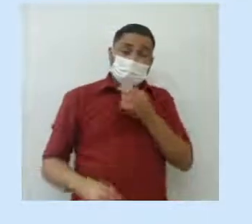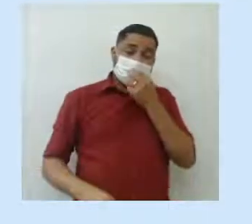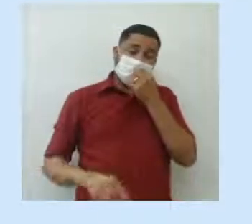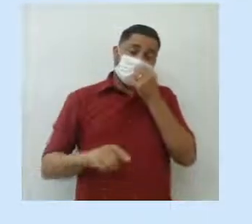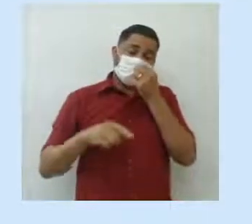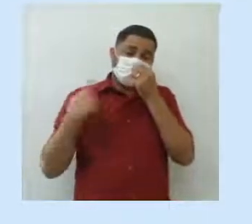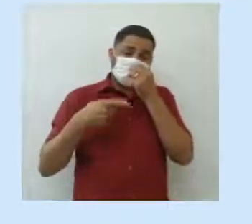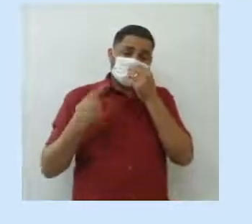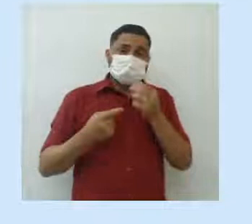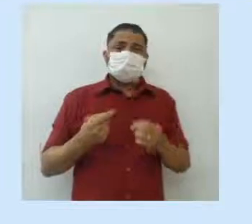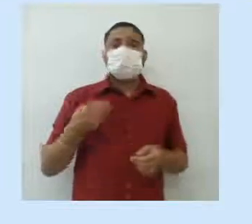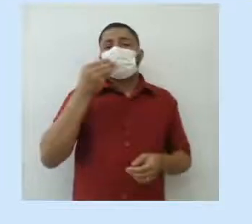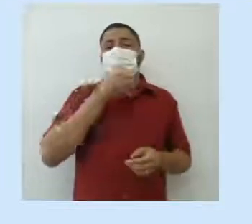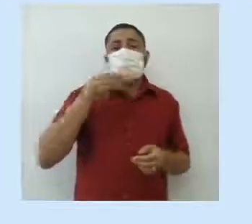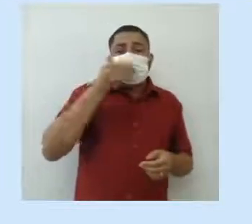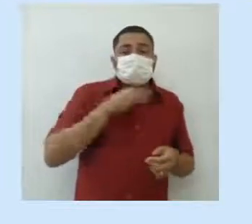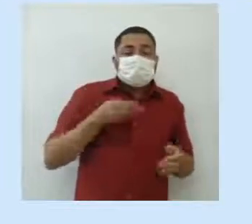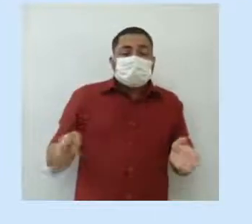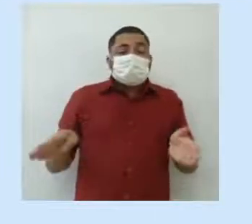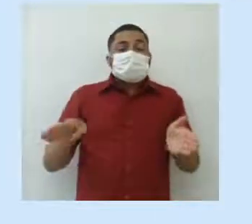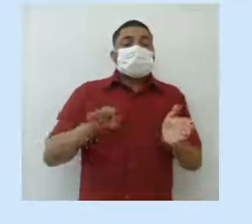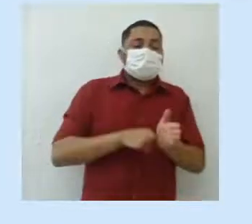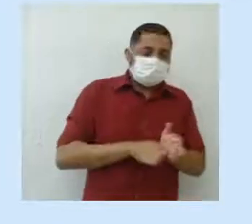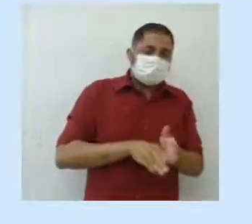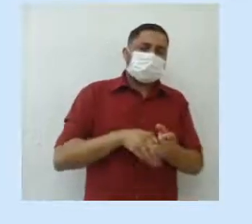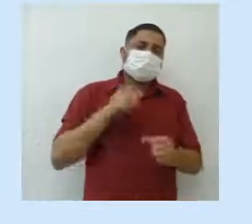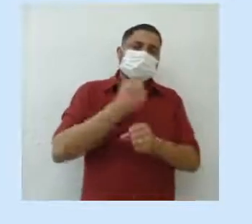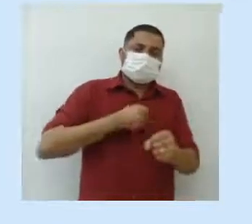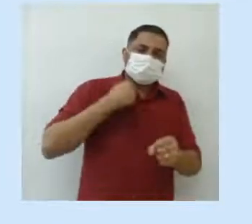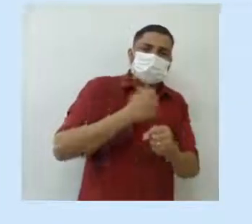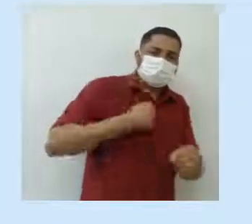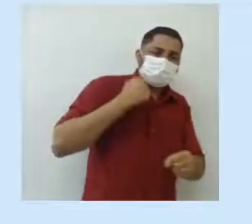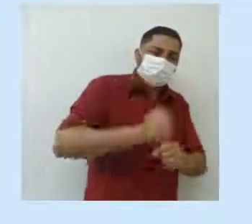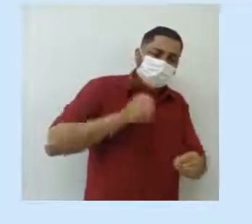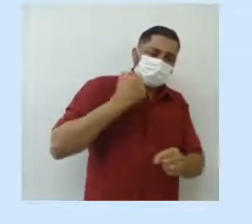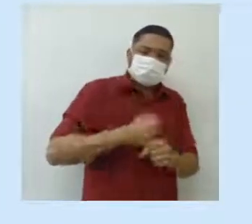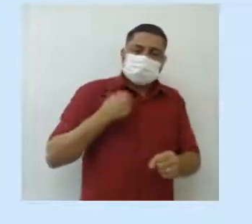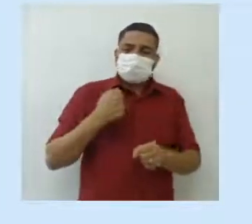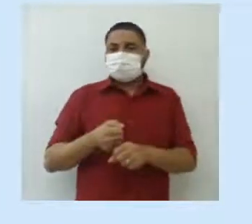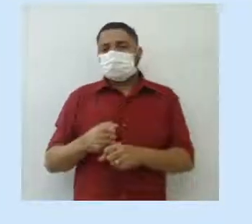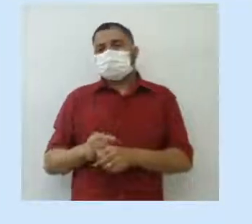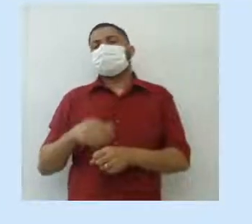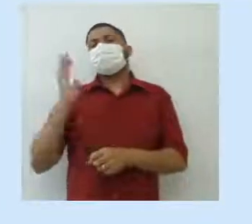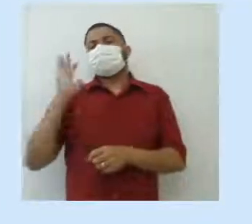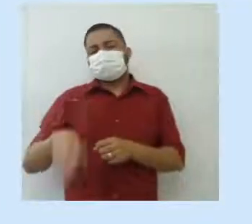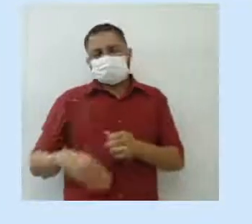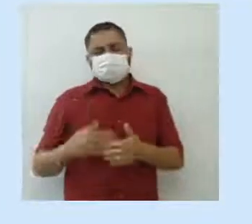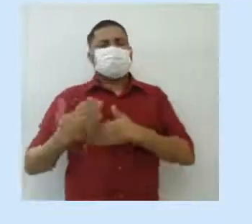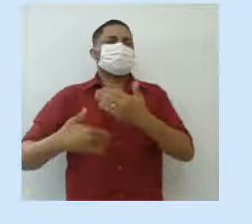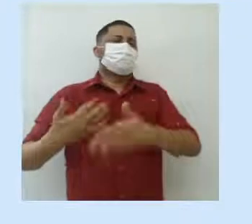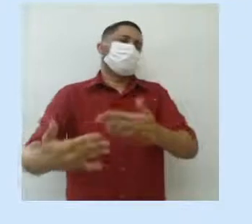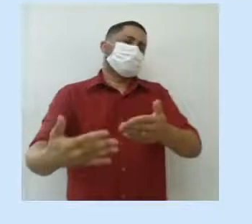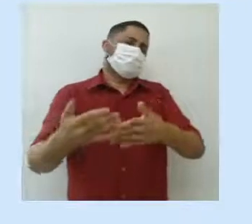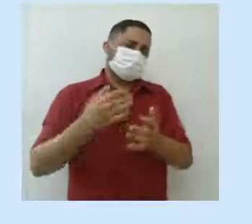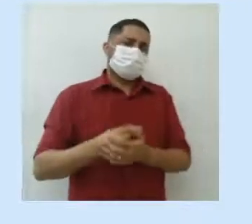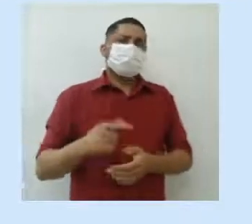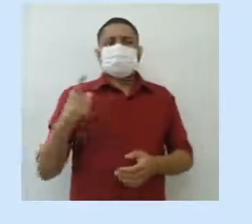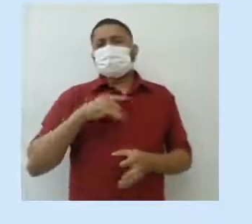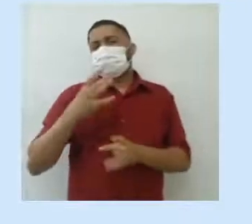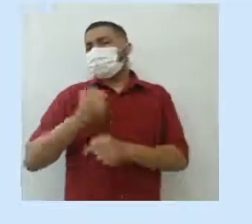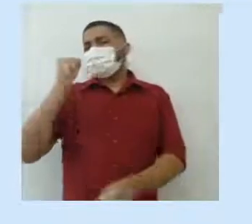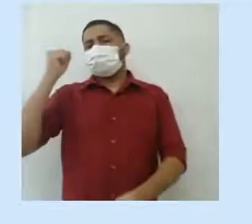do açúcar, até chegar à mineração. E Espanha já havia se desbruçado, já havia tido